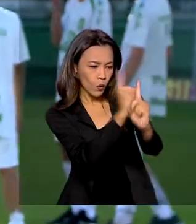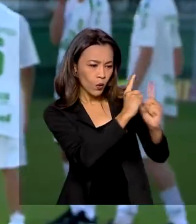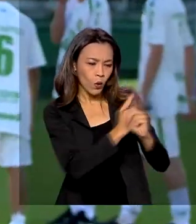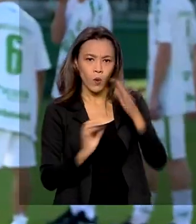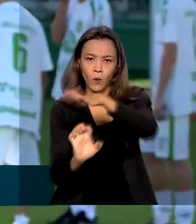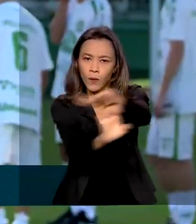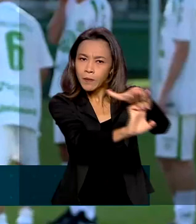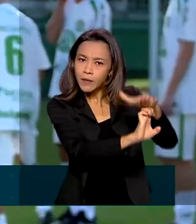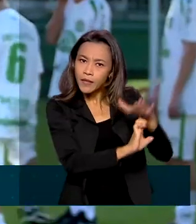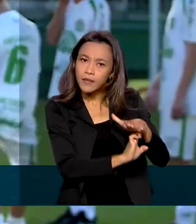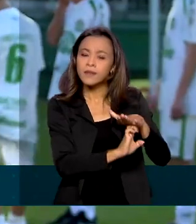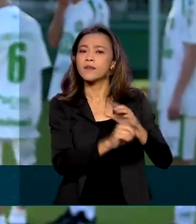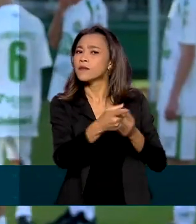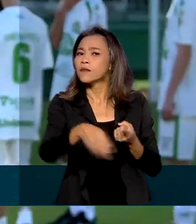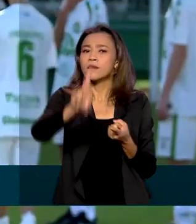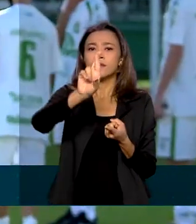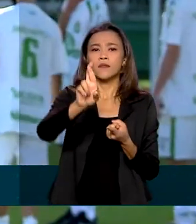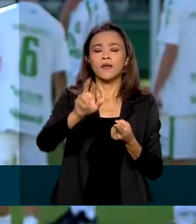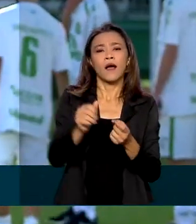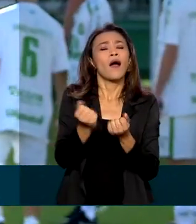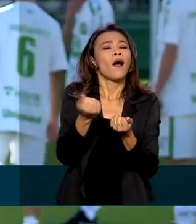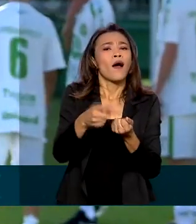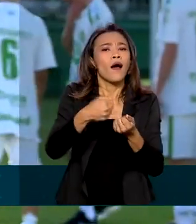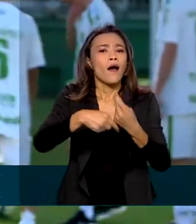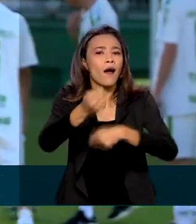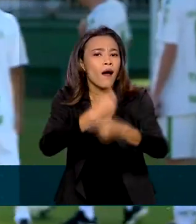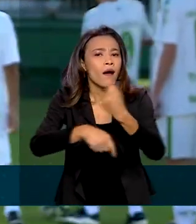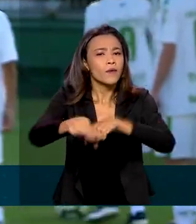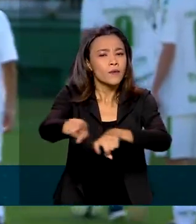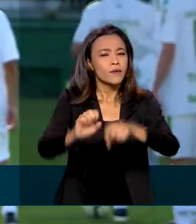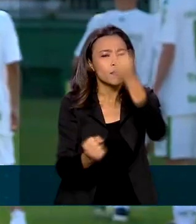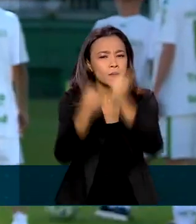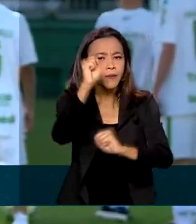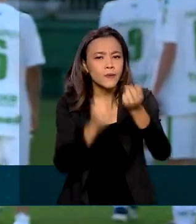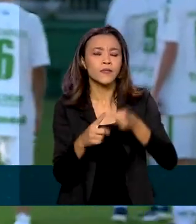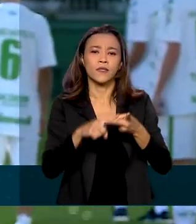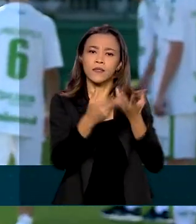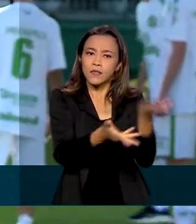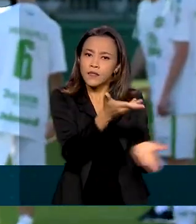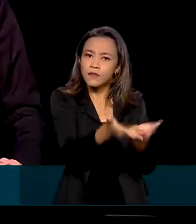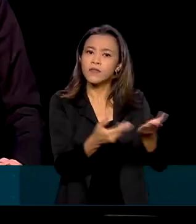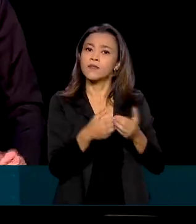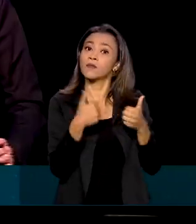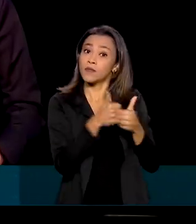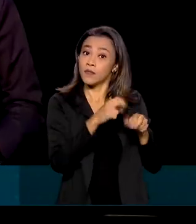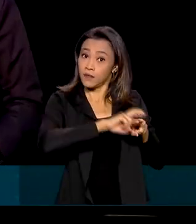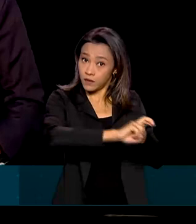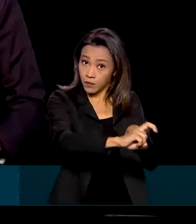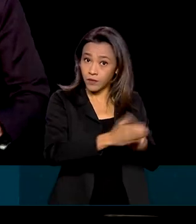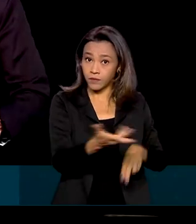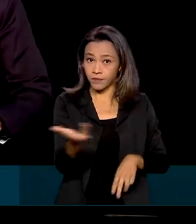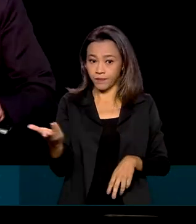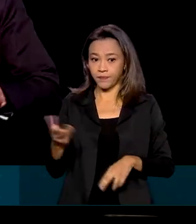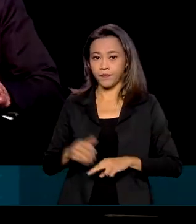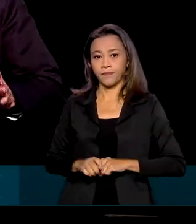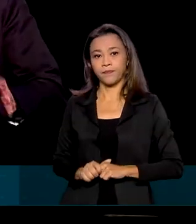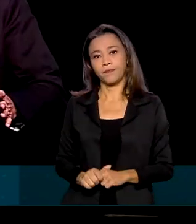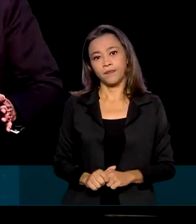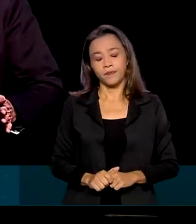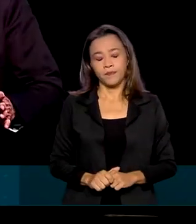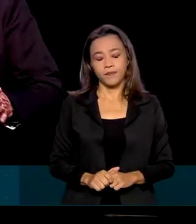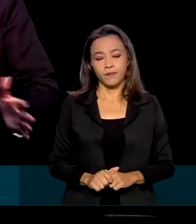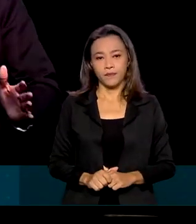representantes de setores como agroindústria, turismo, serviços, comércio e transportes. Hoje estamos vendo o Brasil